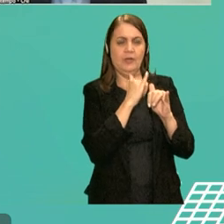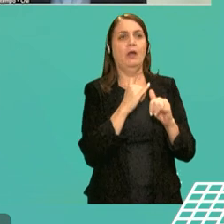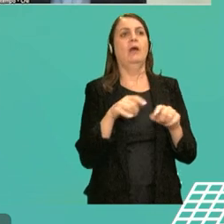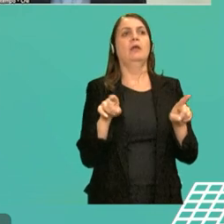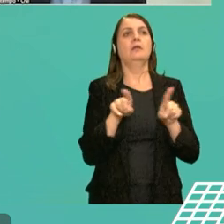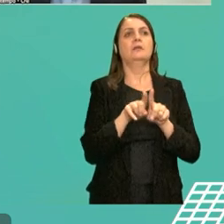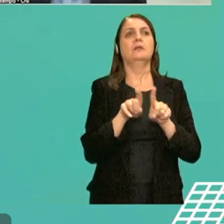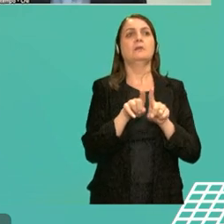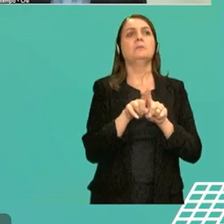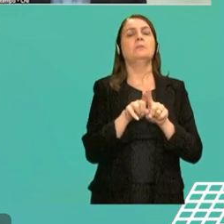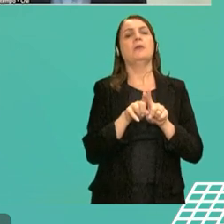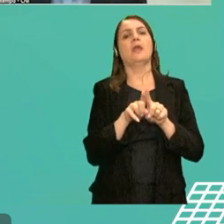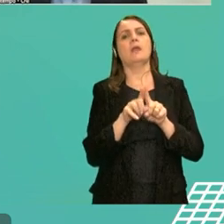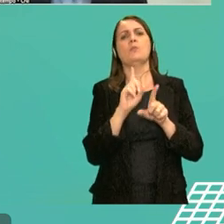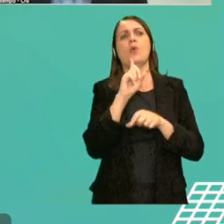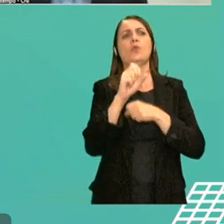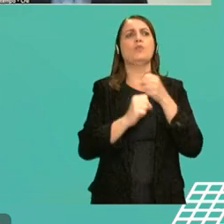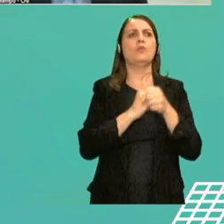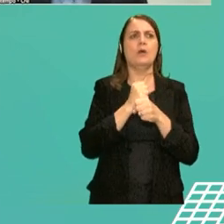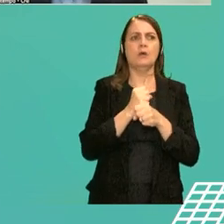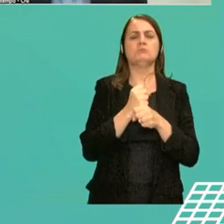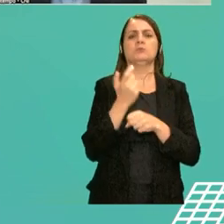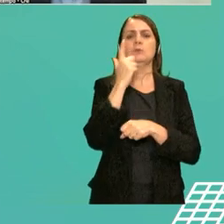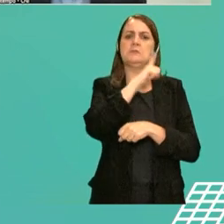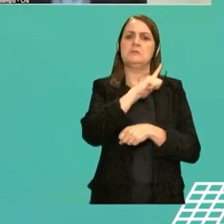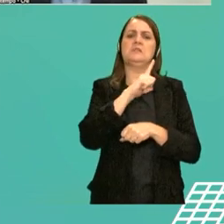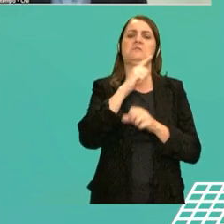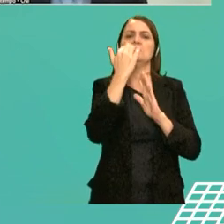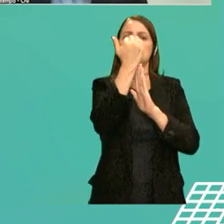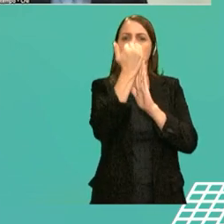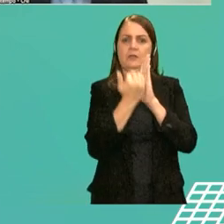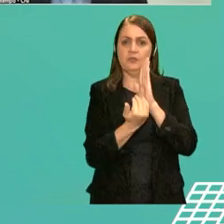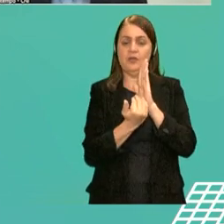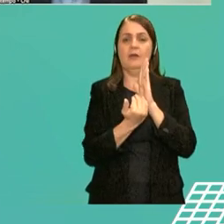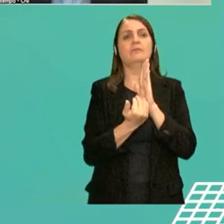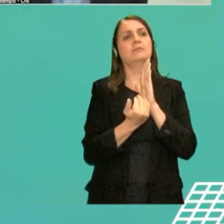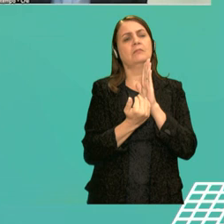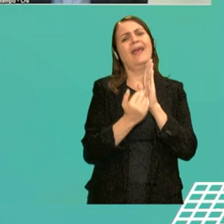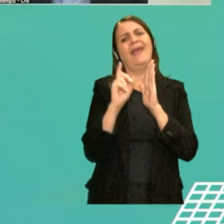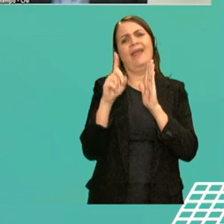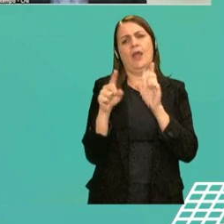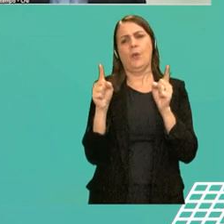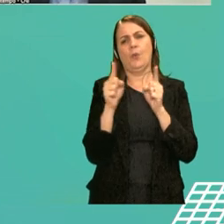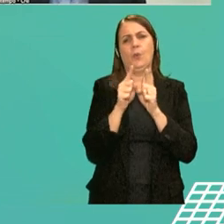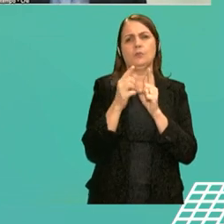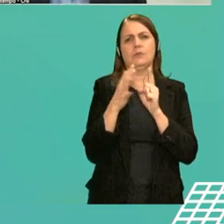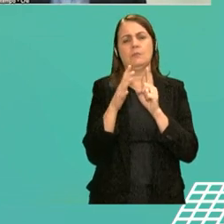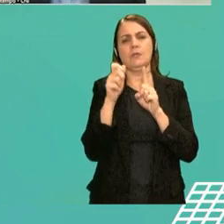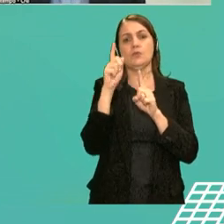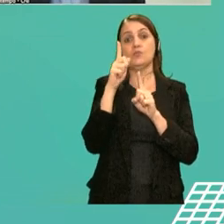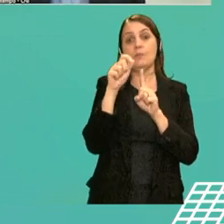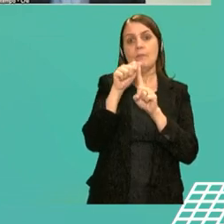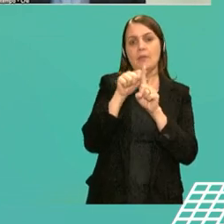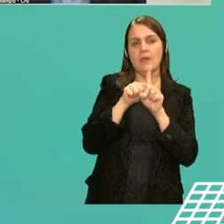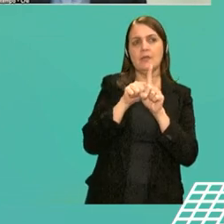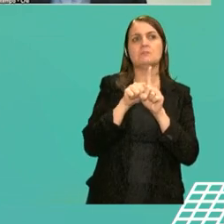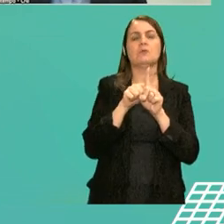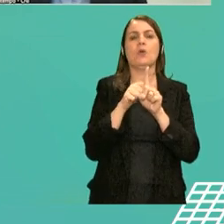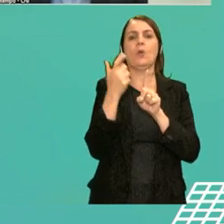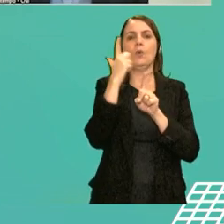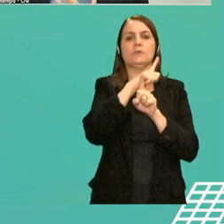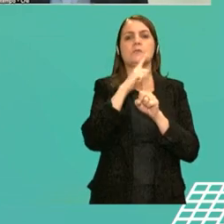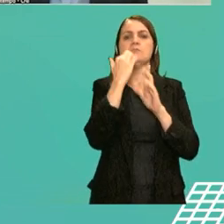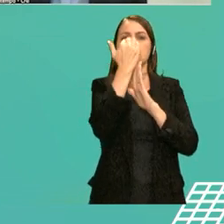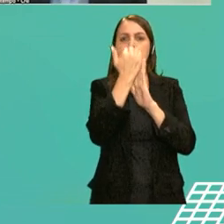R$3,4 por ano em economia de energia, um payback bastante curto, de cerca de um mês, e uma economia de